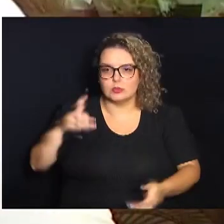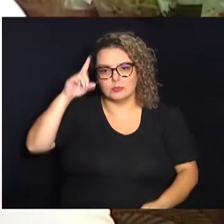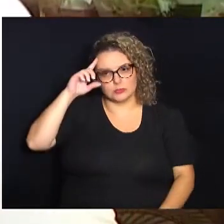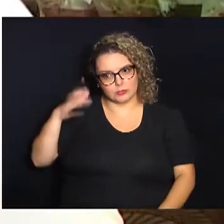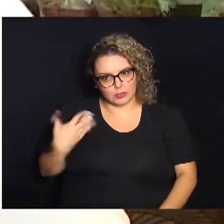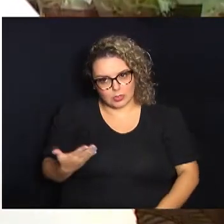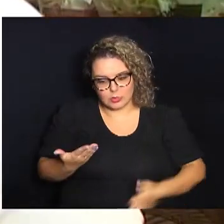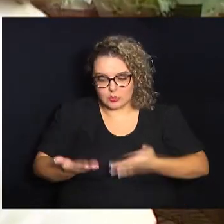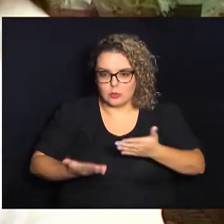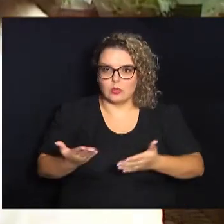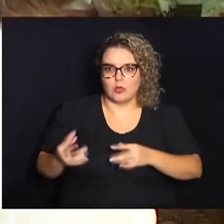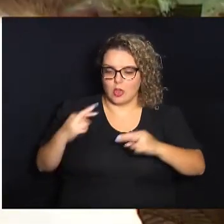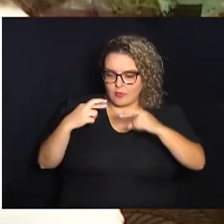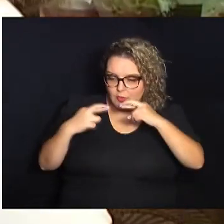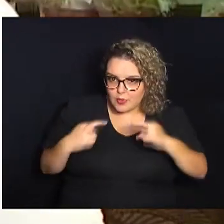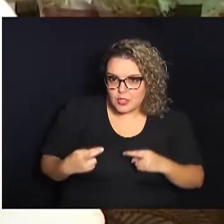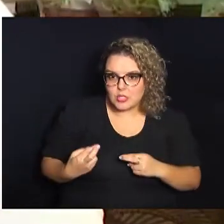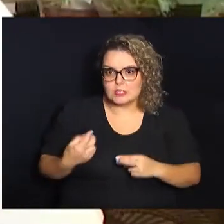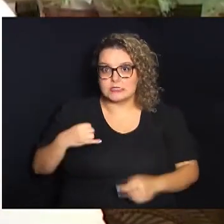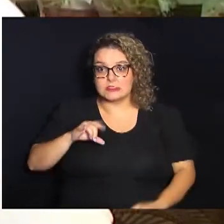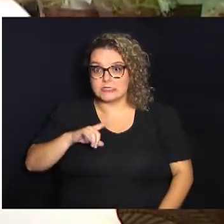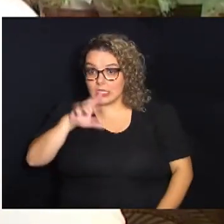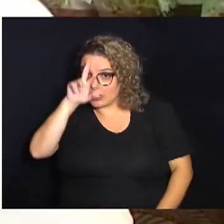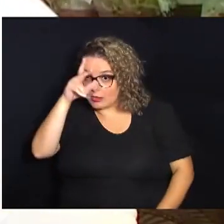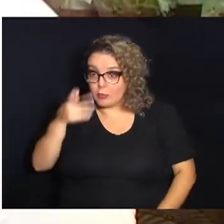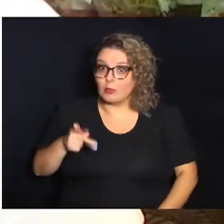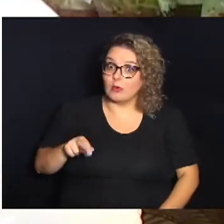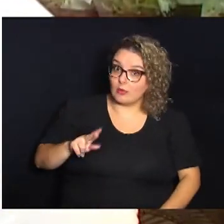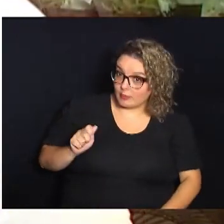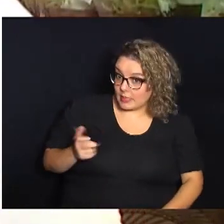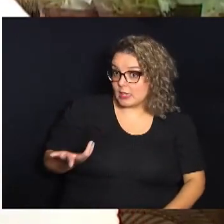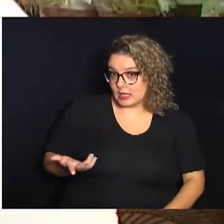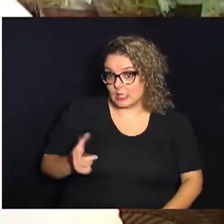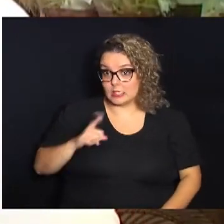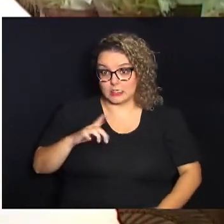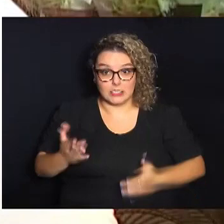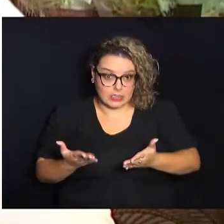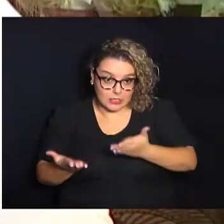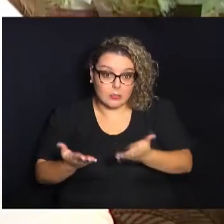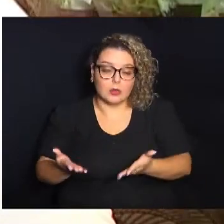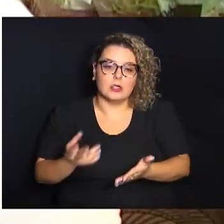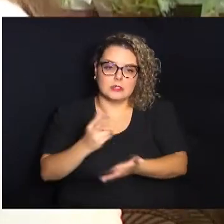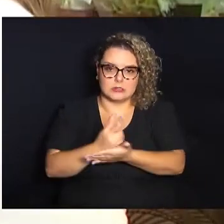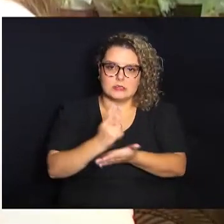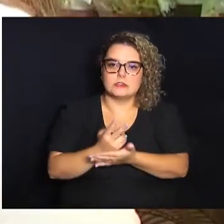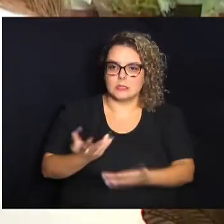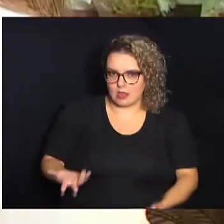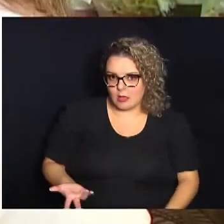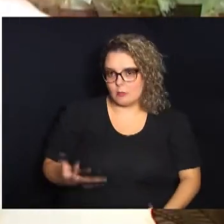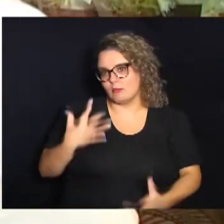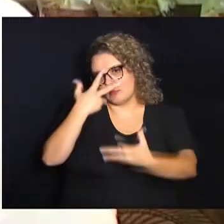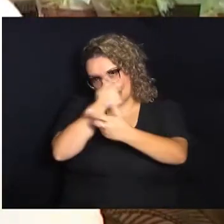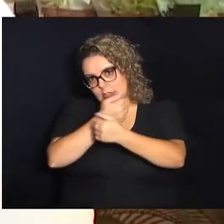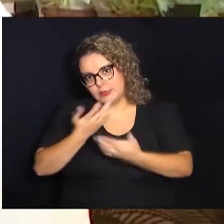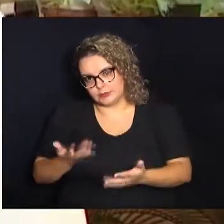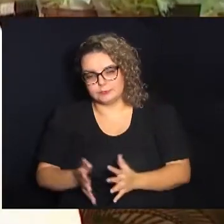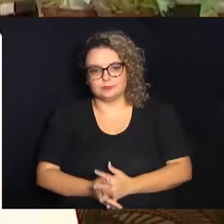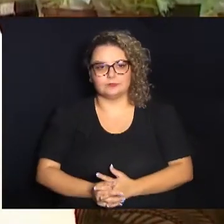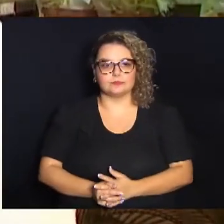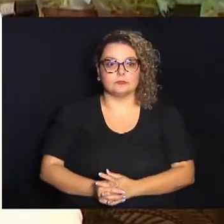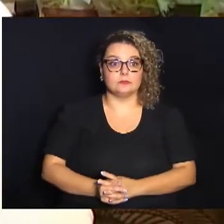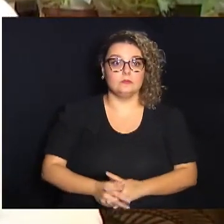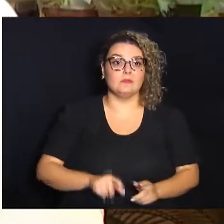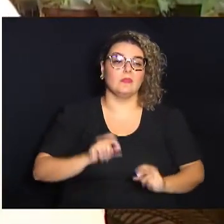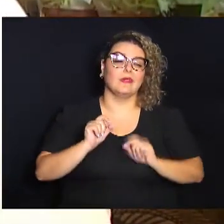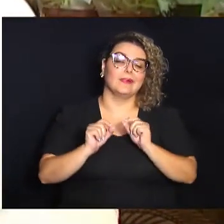né? Olhar, ver se apareceu um bichinho, alguma praga e ter esse cuidado para sempre ter ele bonito, né? E quem nunca se